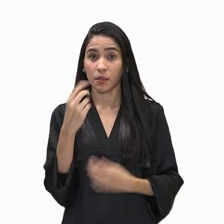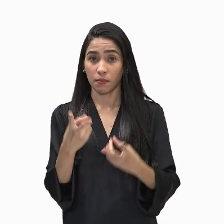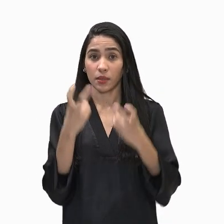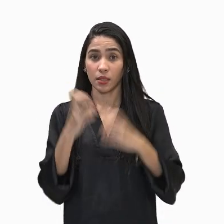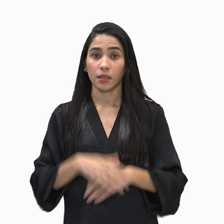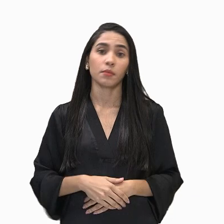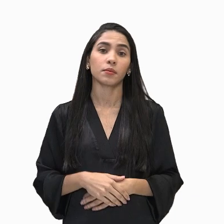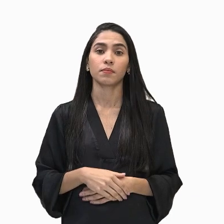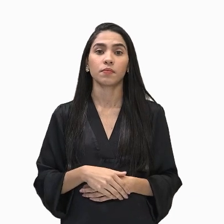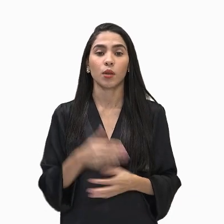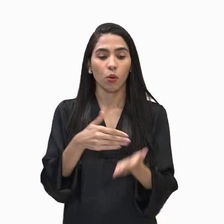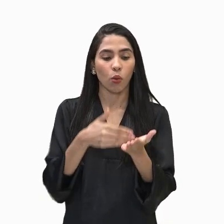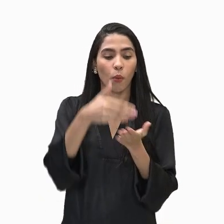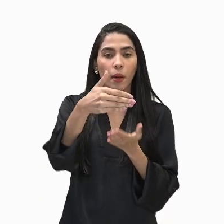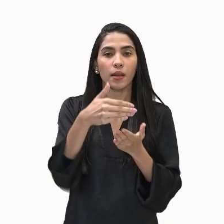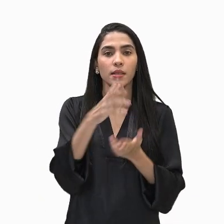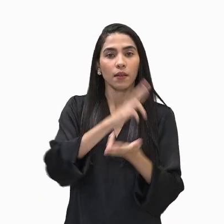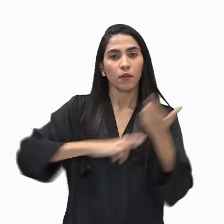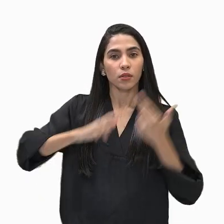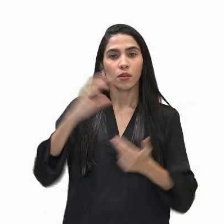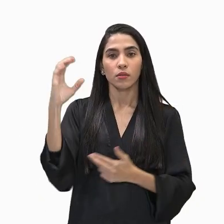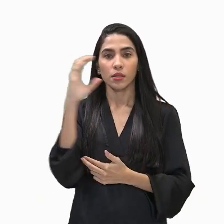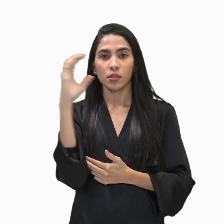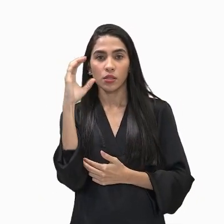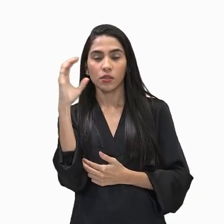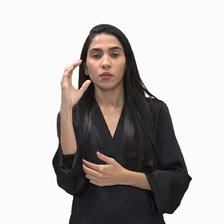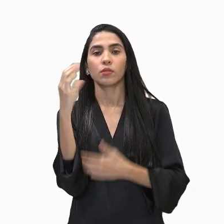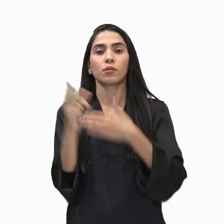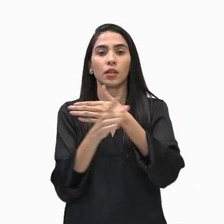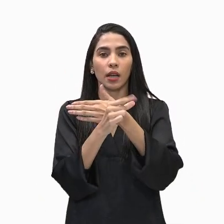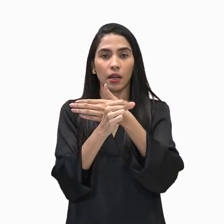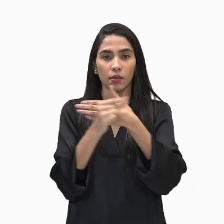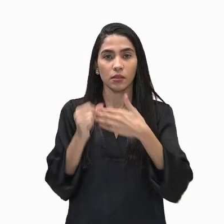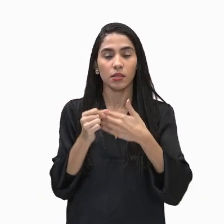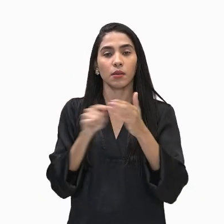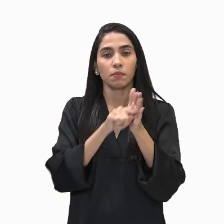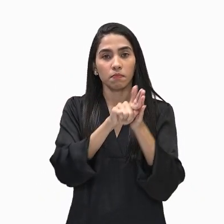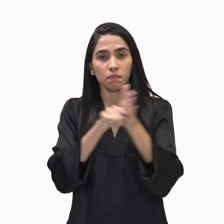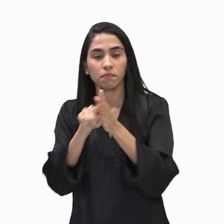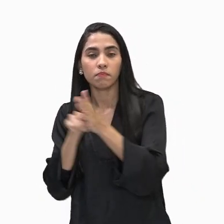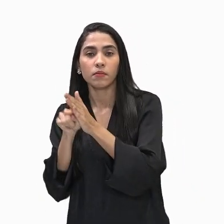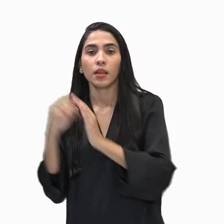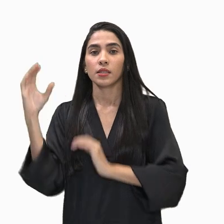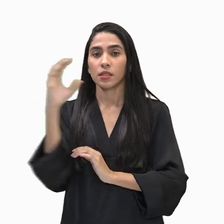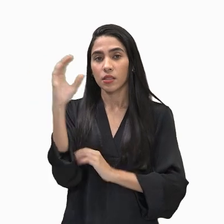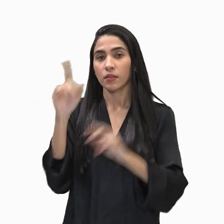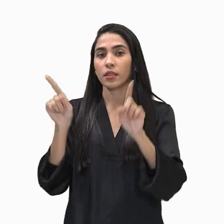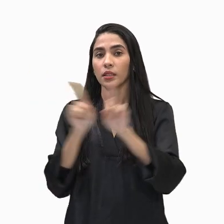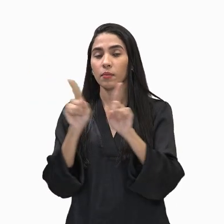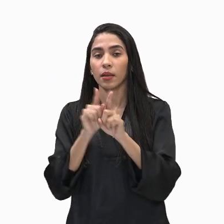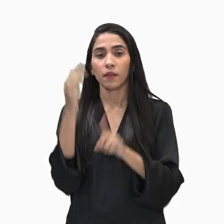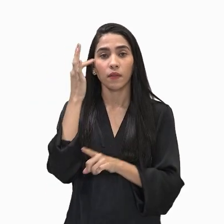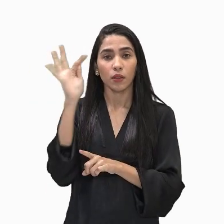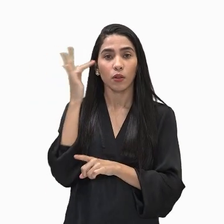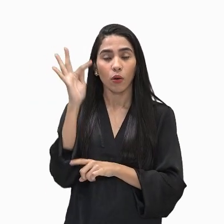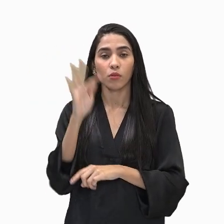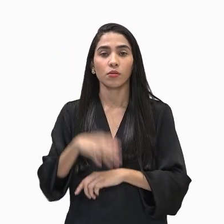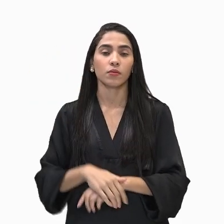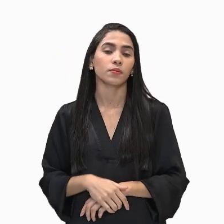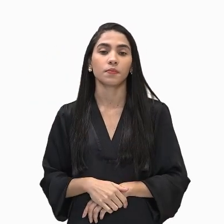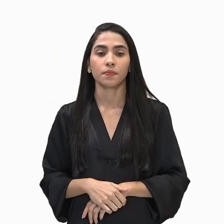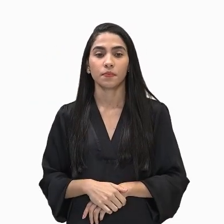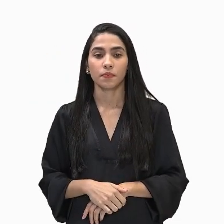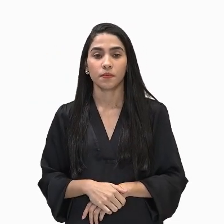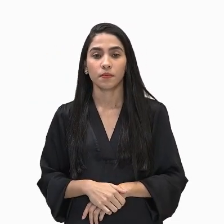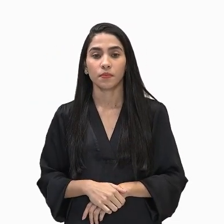início com a Revolução Científica, com pensadores, cientistas e filósofos como poderíamos chamá-los na época, tá?